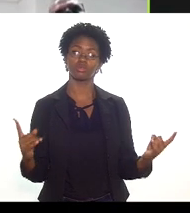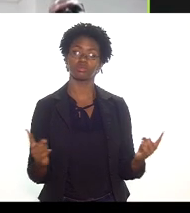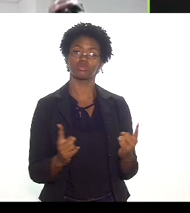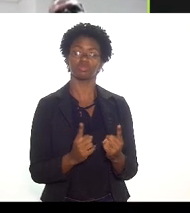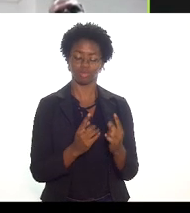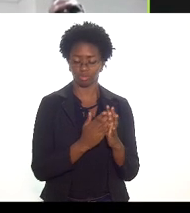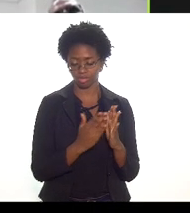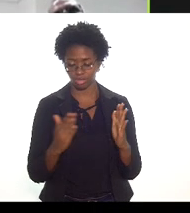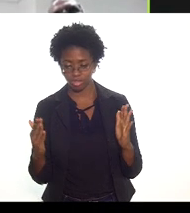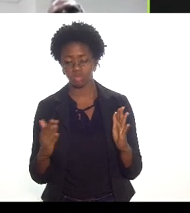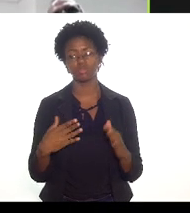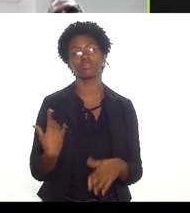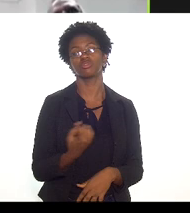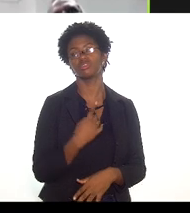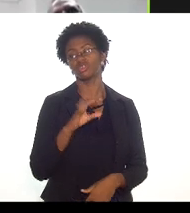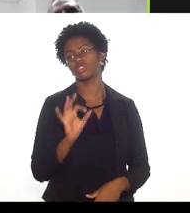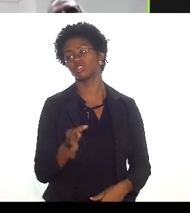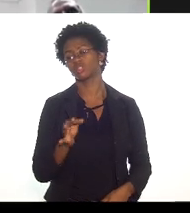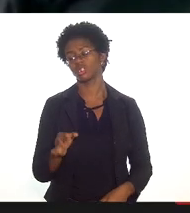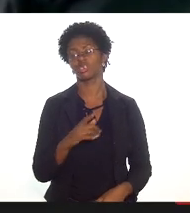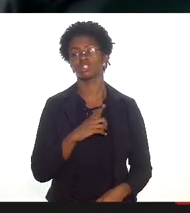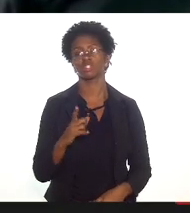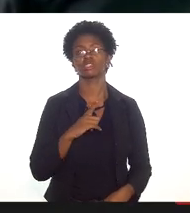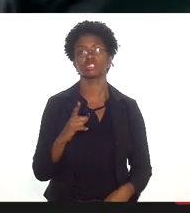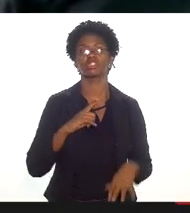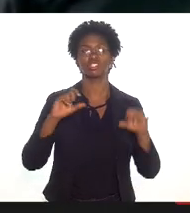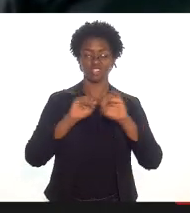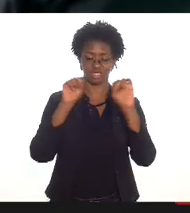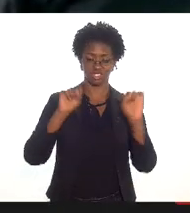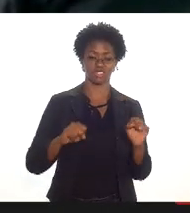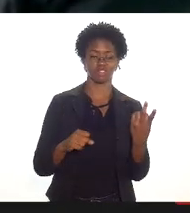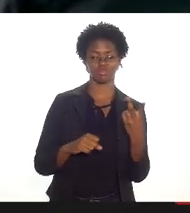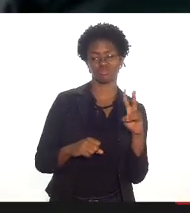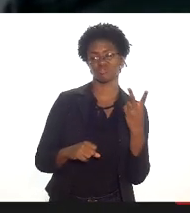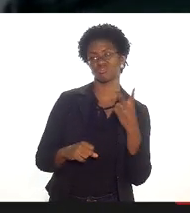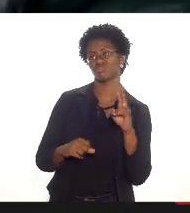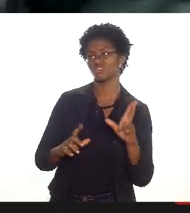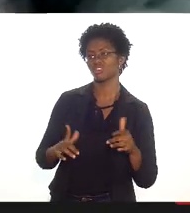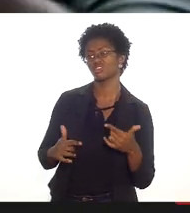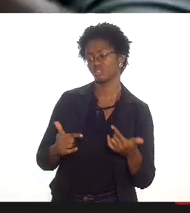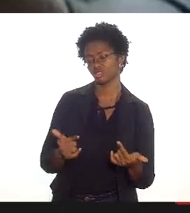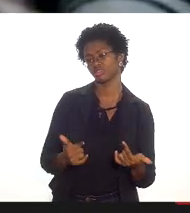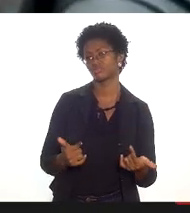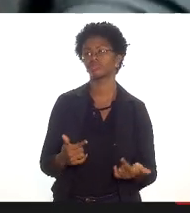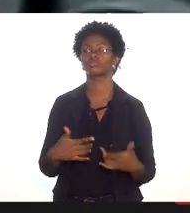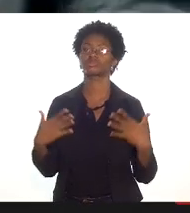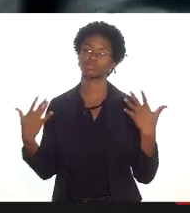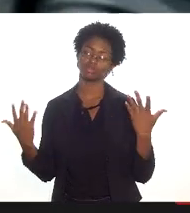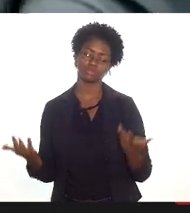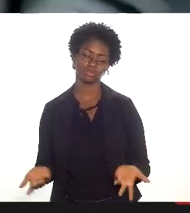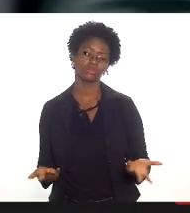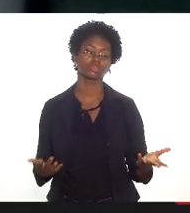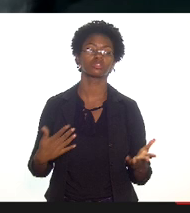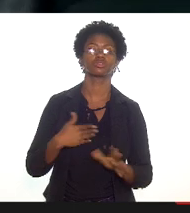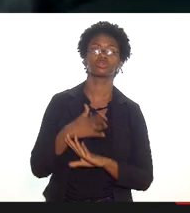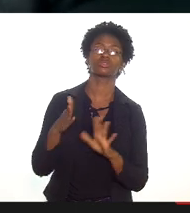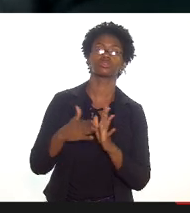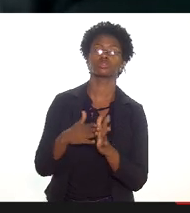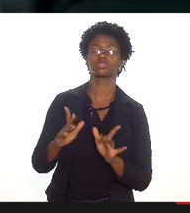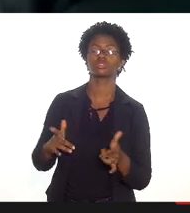certamente teremos os dois sistemas interoperando perfeitamente, tá? Então, a gente vai ter toda ação registrada no